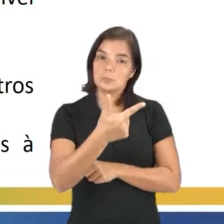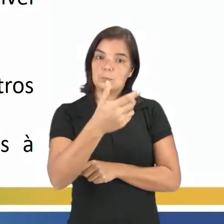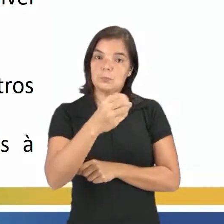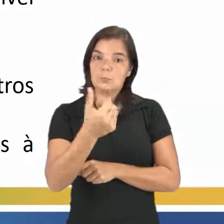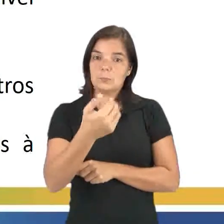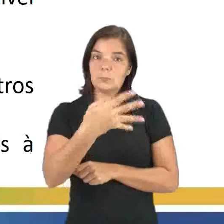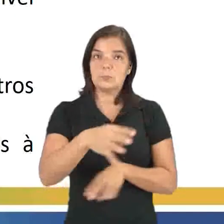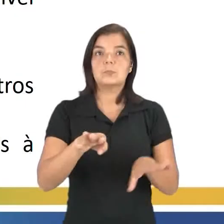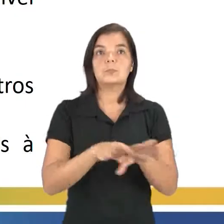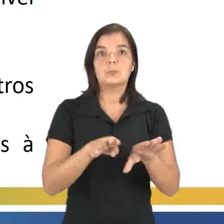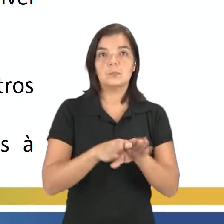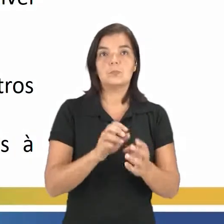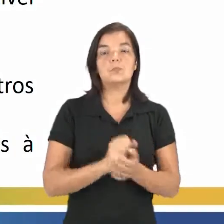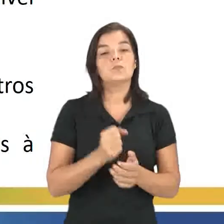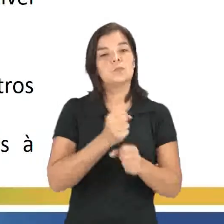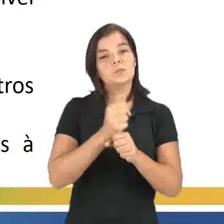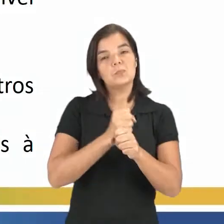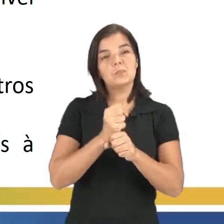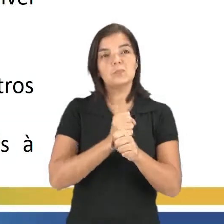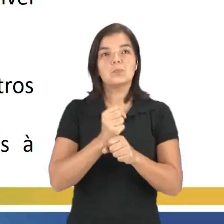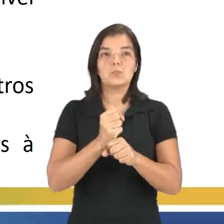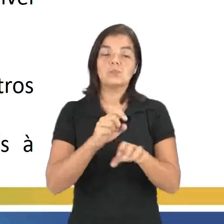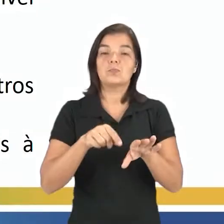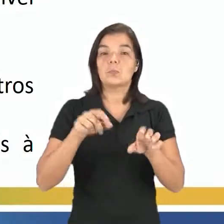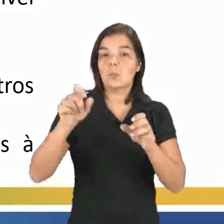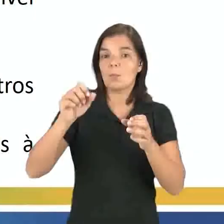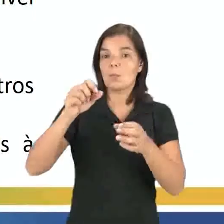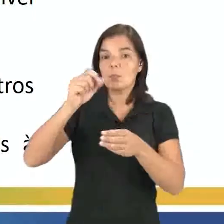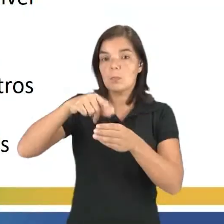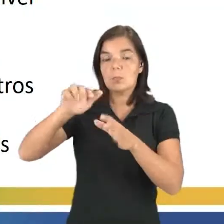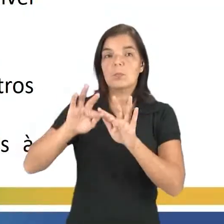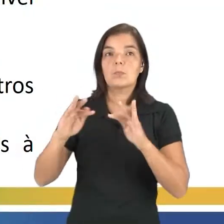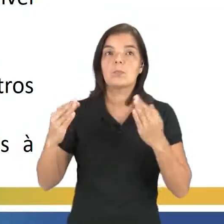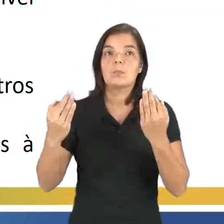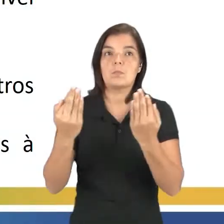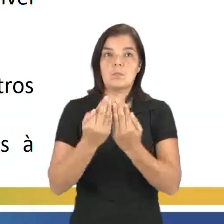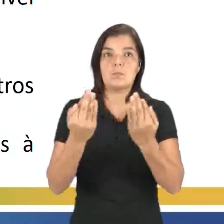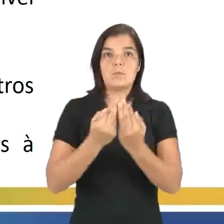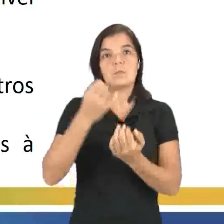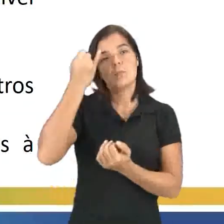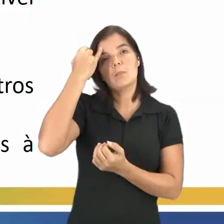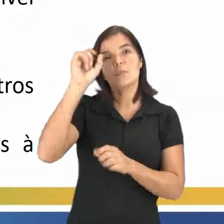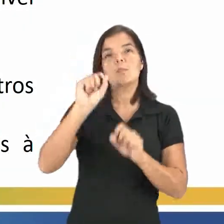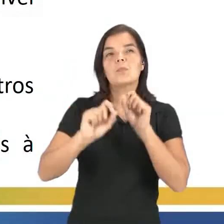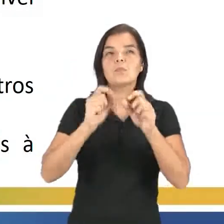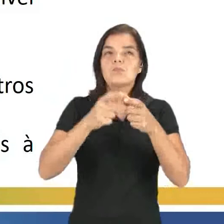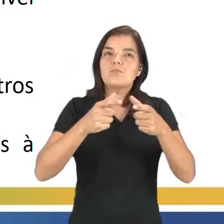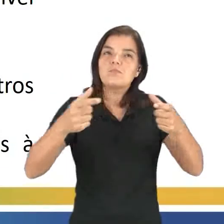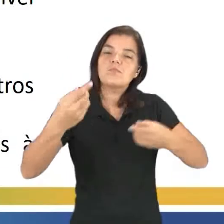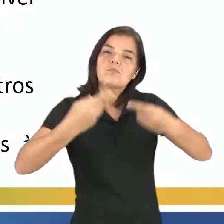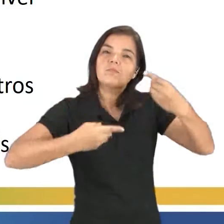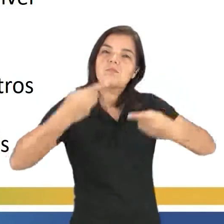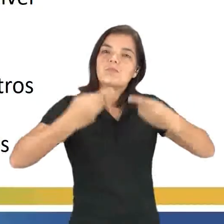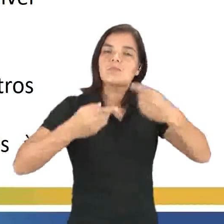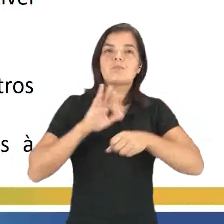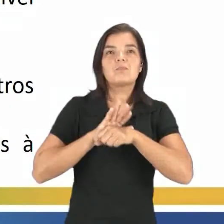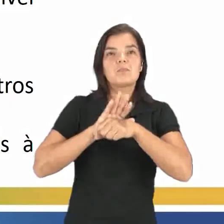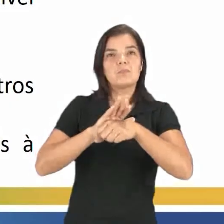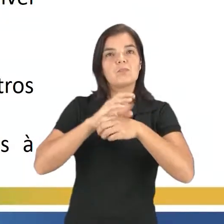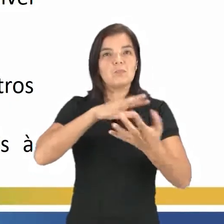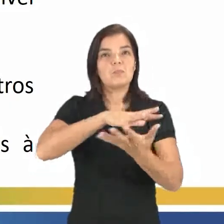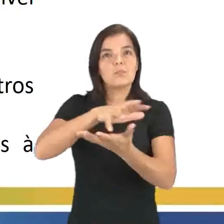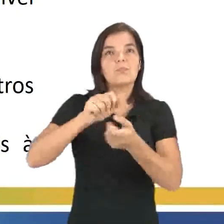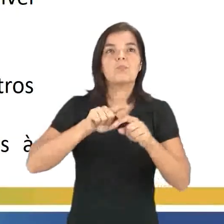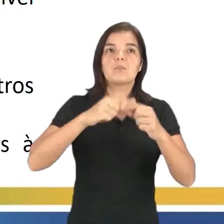que em 2014, como o Ano Internacional da Agricultura Familiar, a ideia é promover uma ampla discussão e cooperação